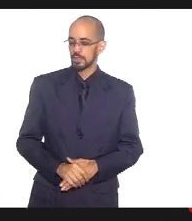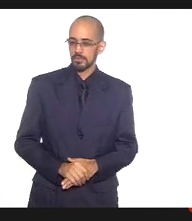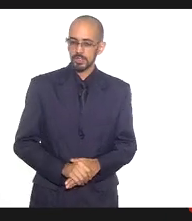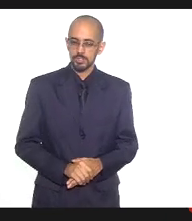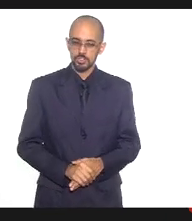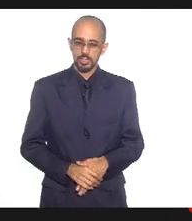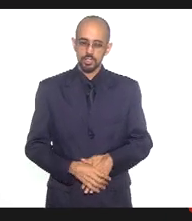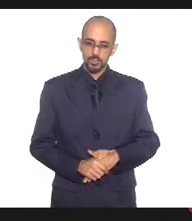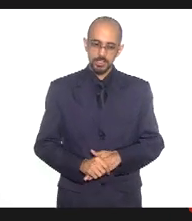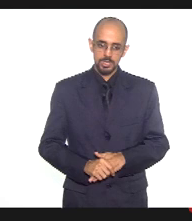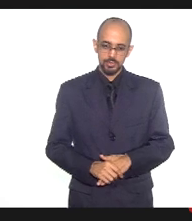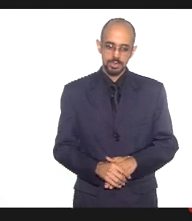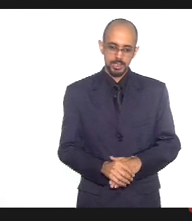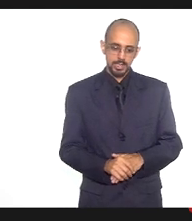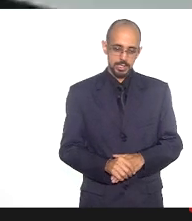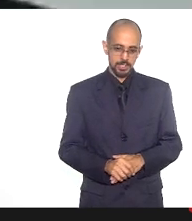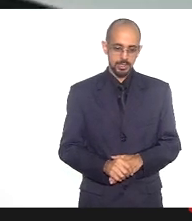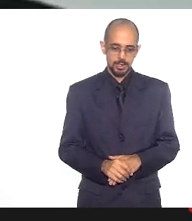Um momento.